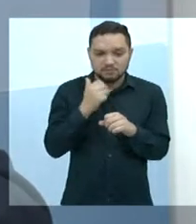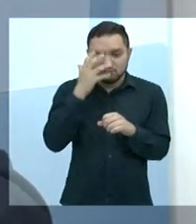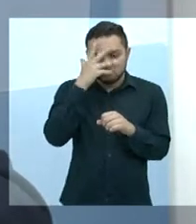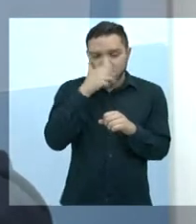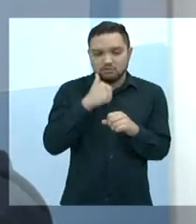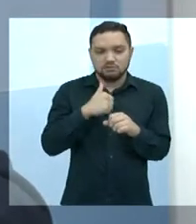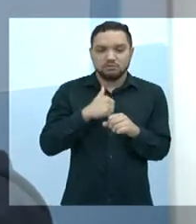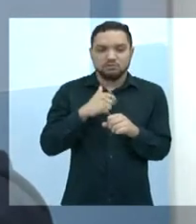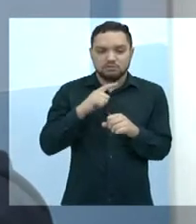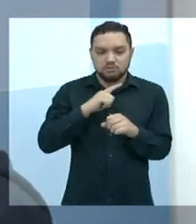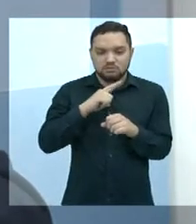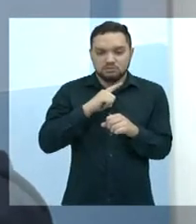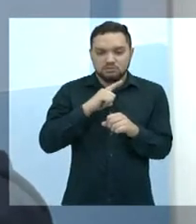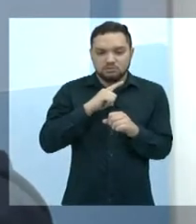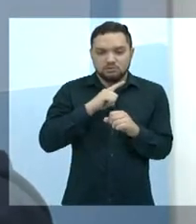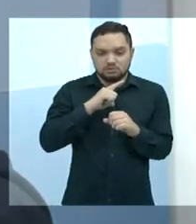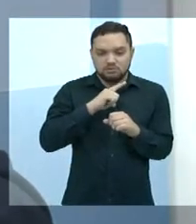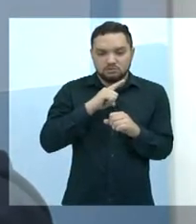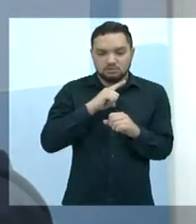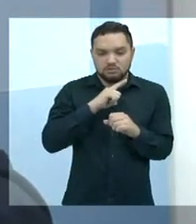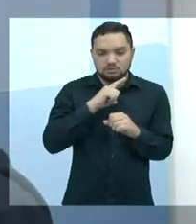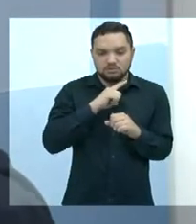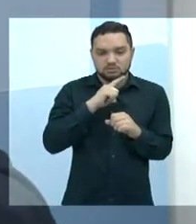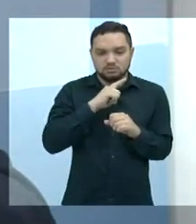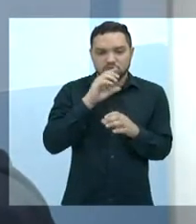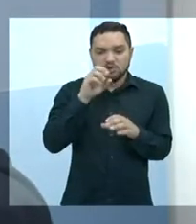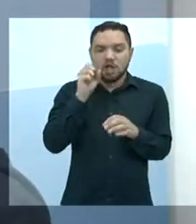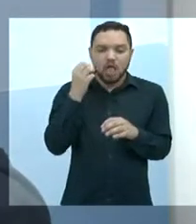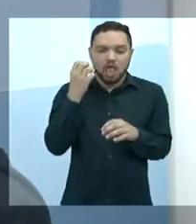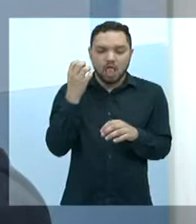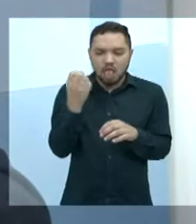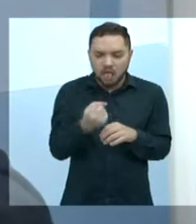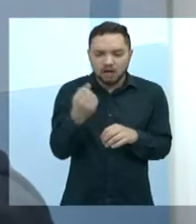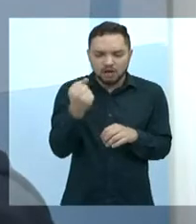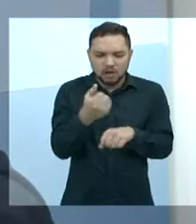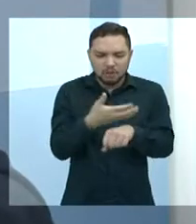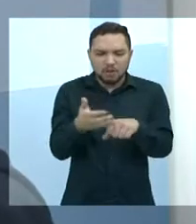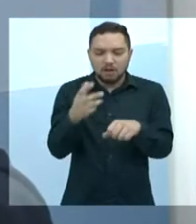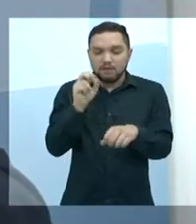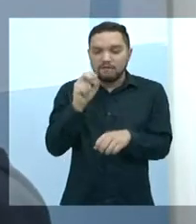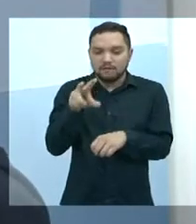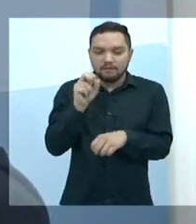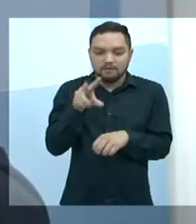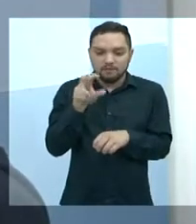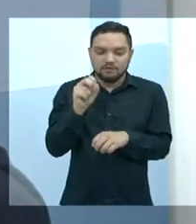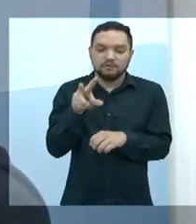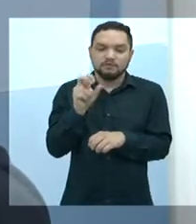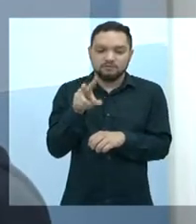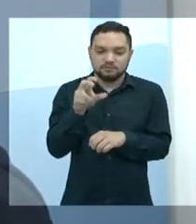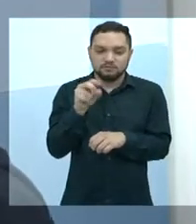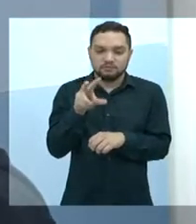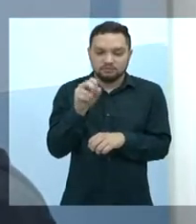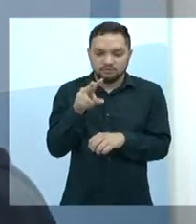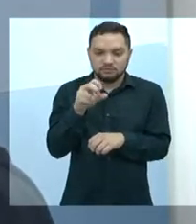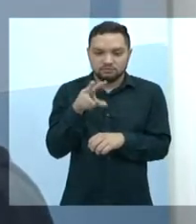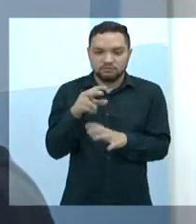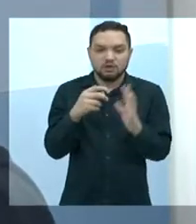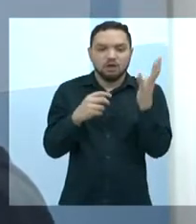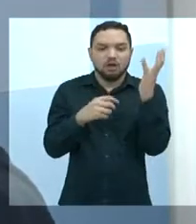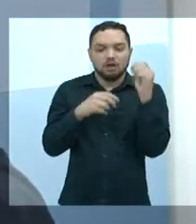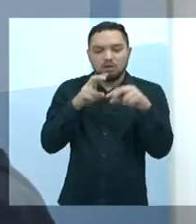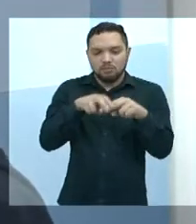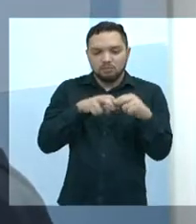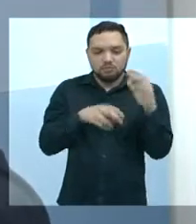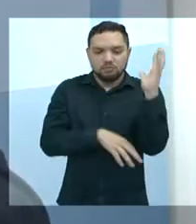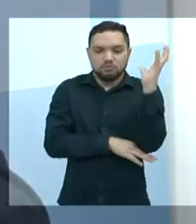leite, né? Um leite tem um venenozinho, porque a criação que come muito aquilo, às vezes morre,